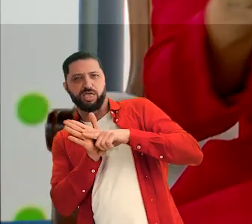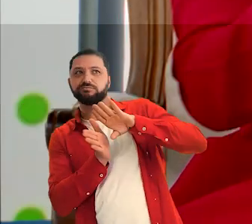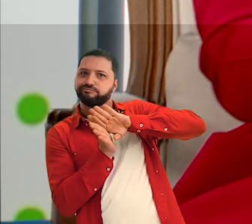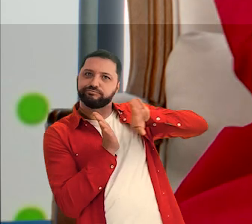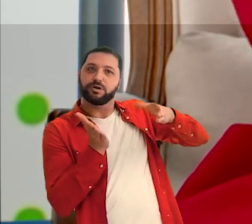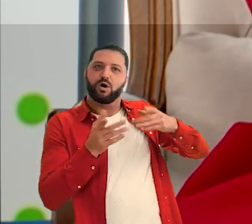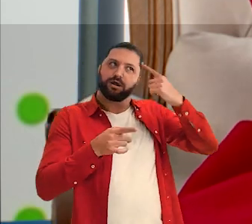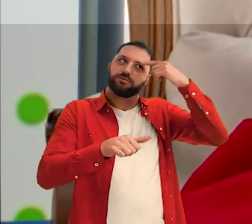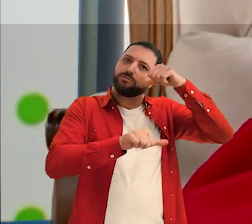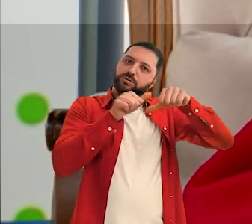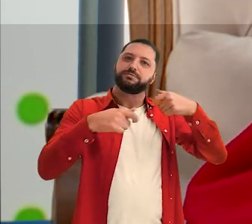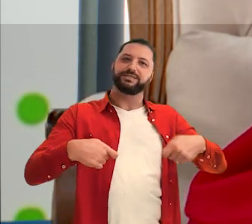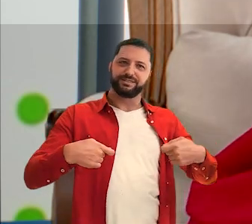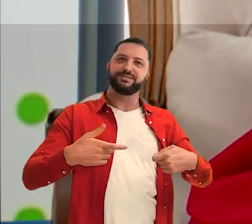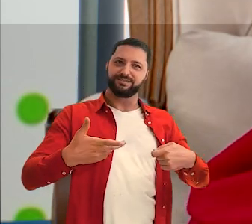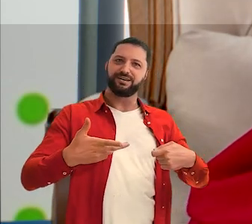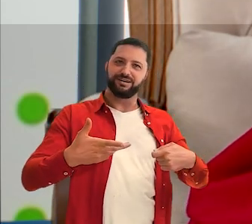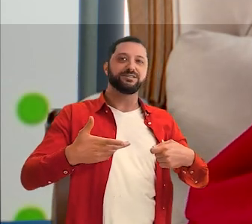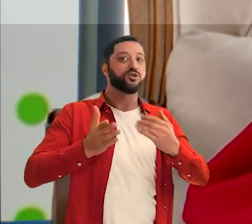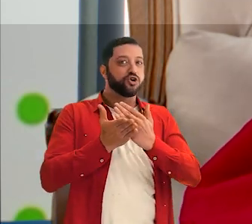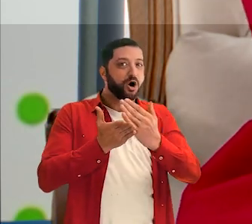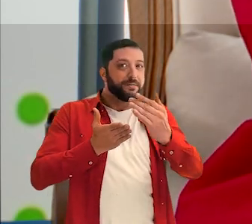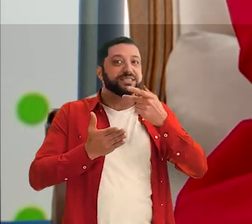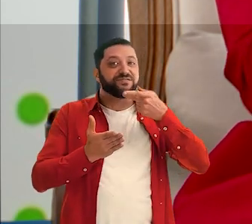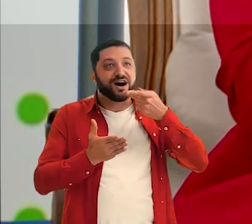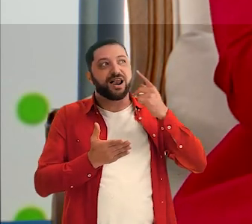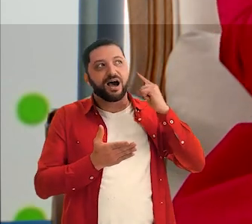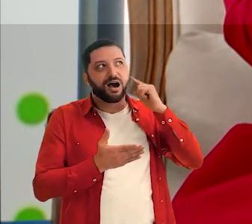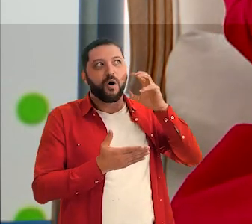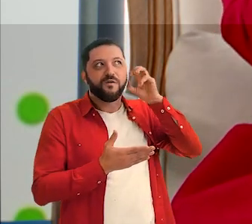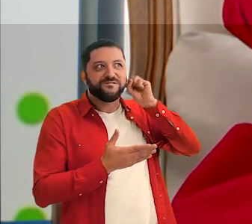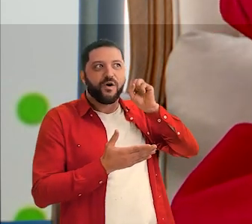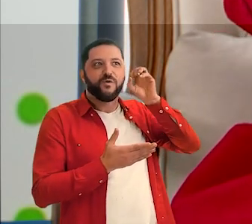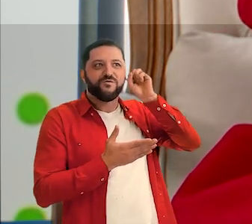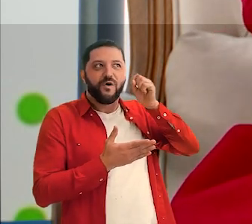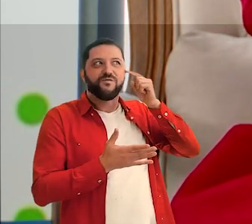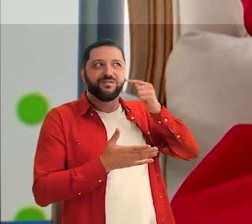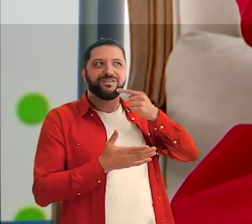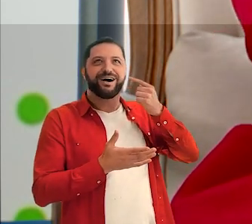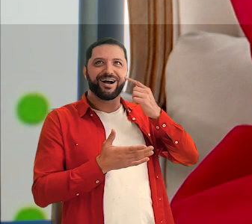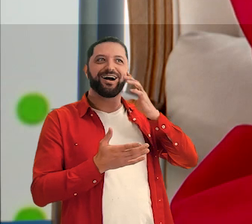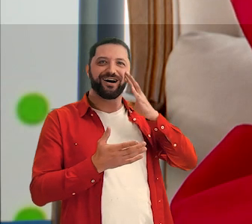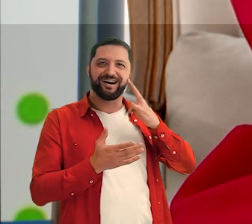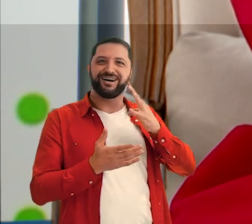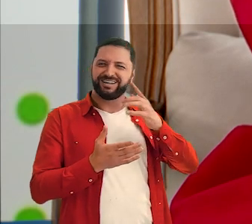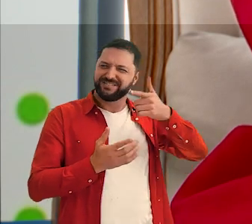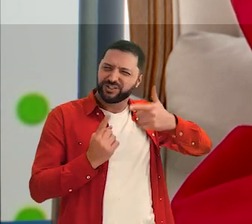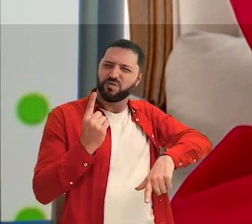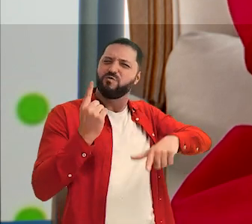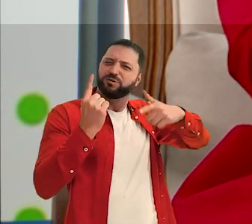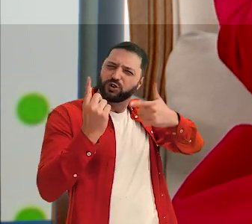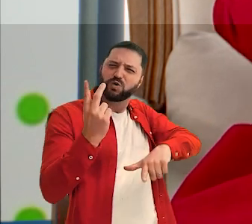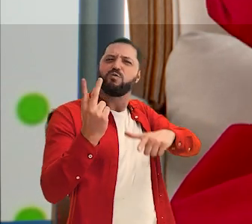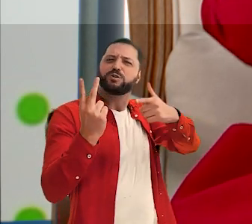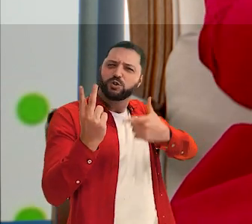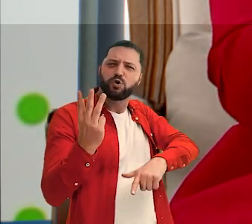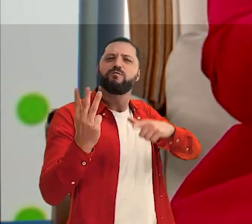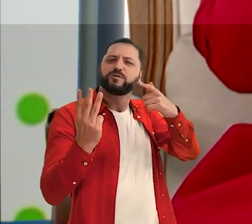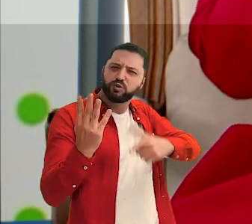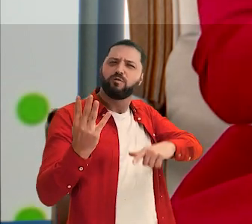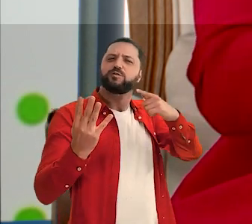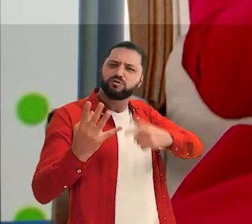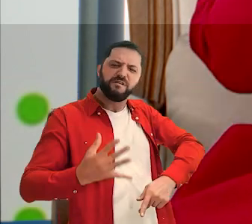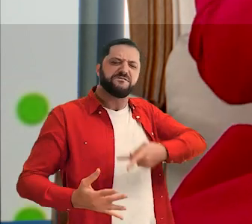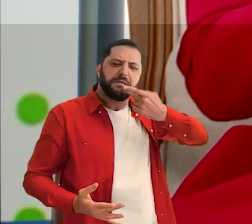tem que reprogramar essa mente de outro jeito. Então, começa pela boca mais perto do seu ouvido, que é a sua boca. Então,